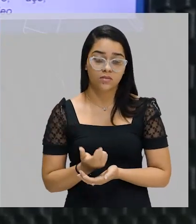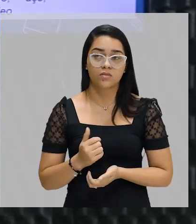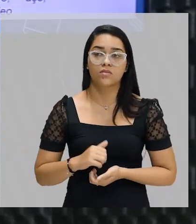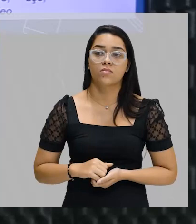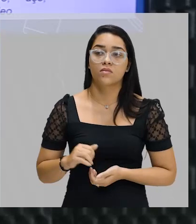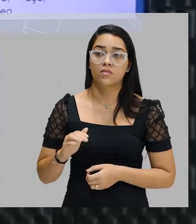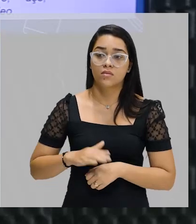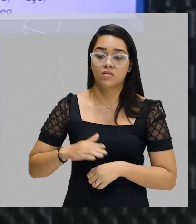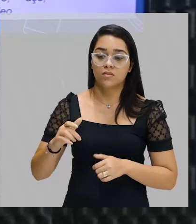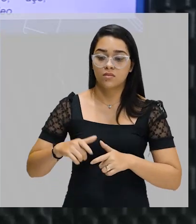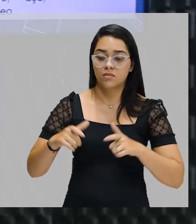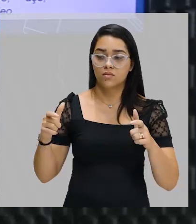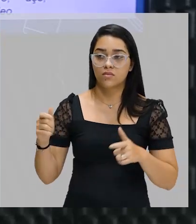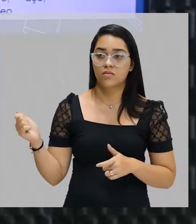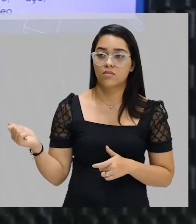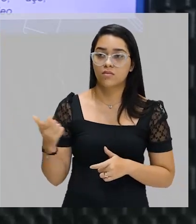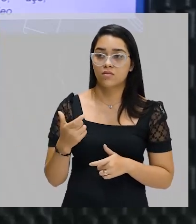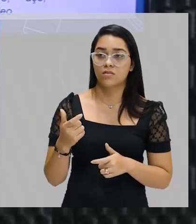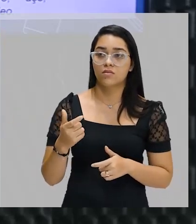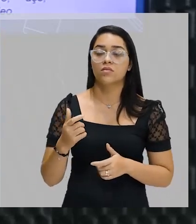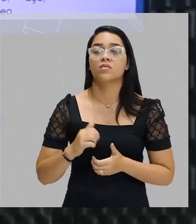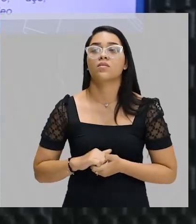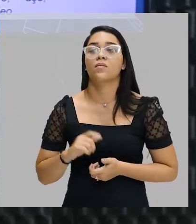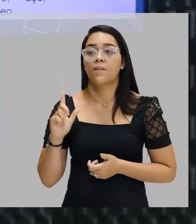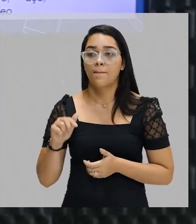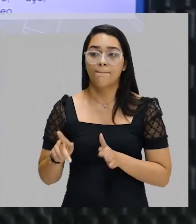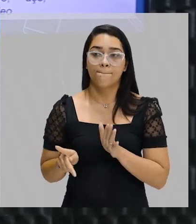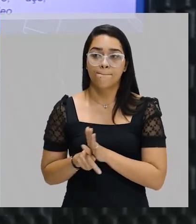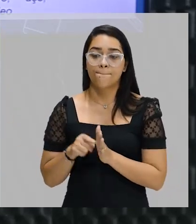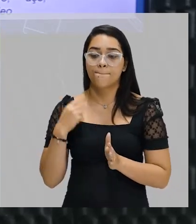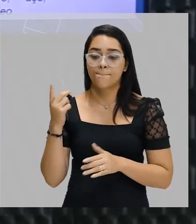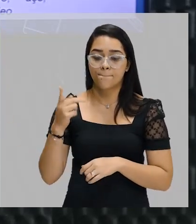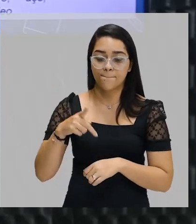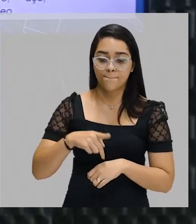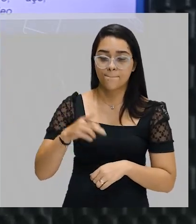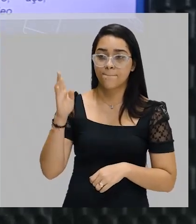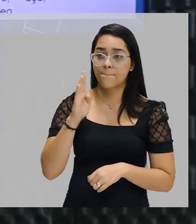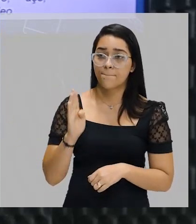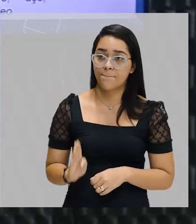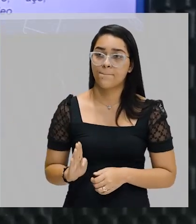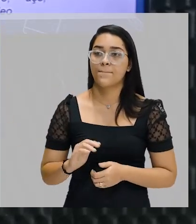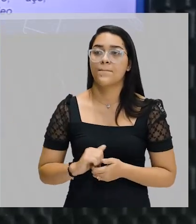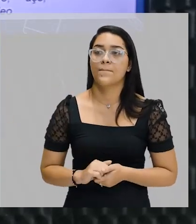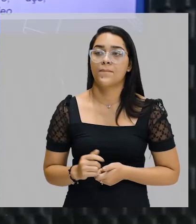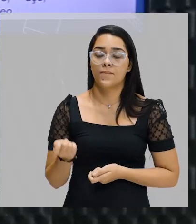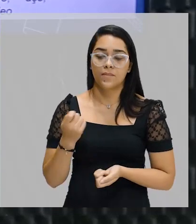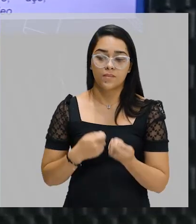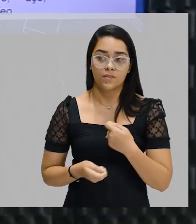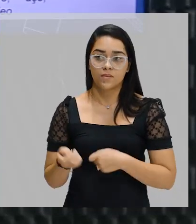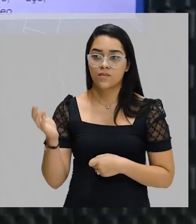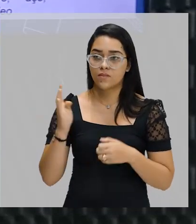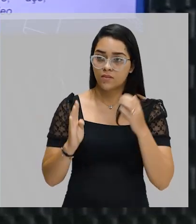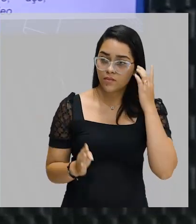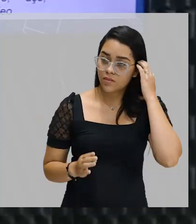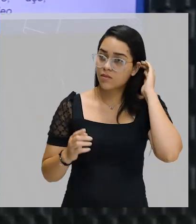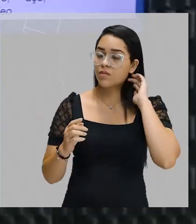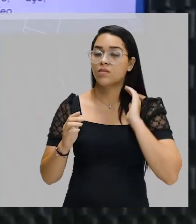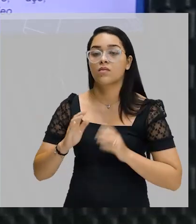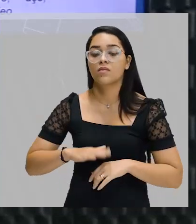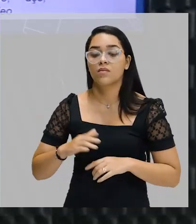mais exporta do que ele importa. É o caso do nosso país, o Brasil, galera, tá? A economia brasileira, ela